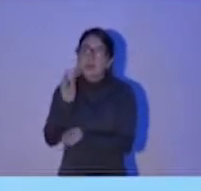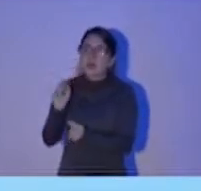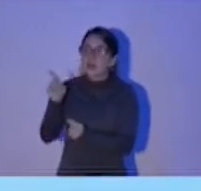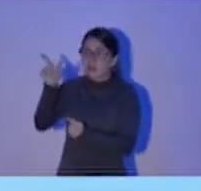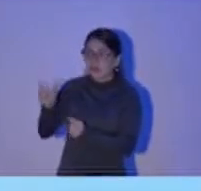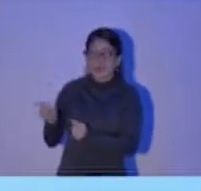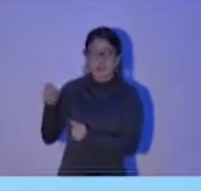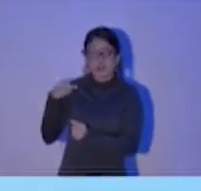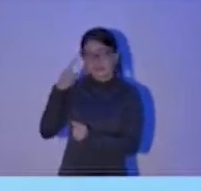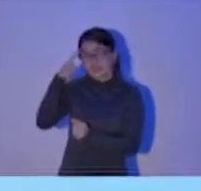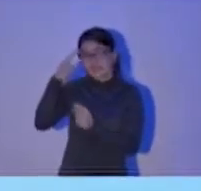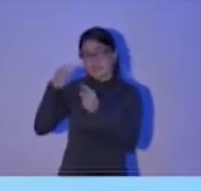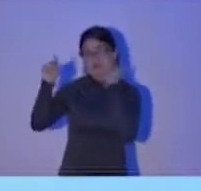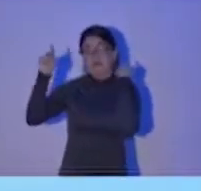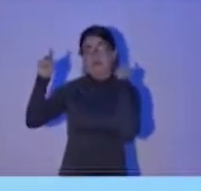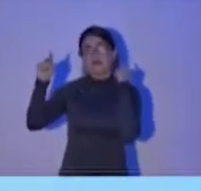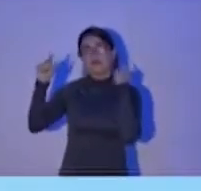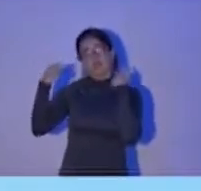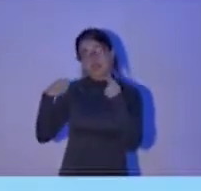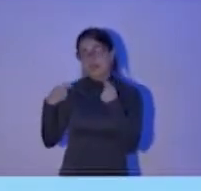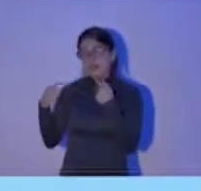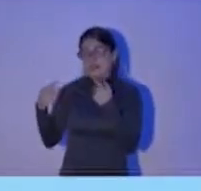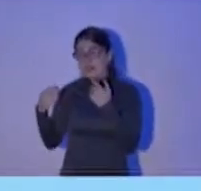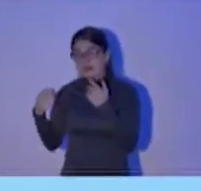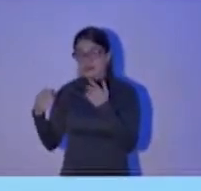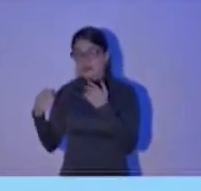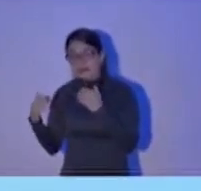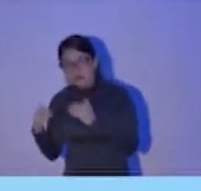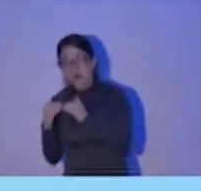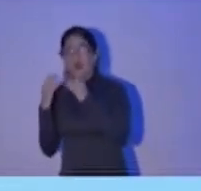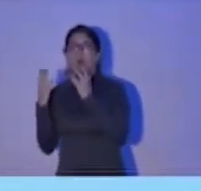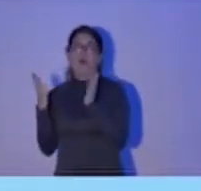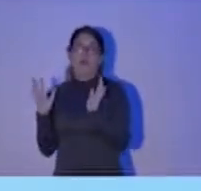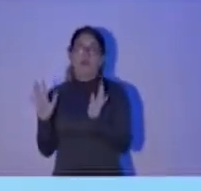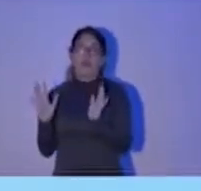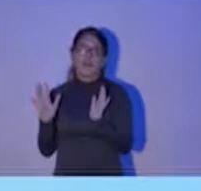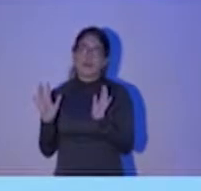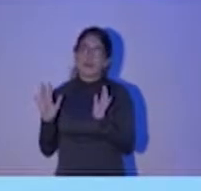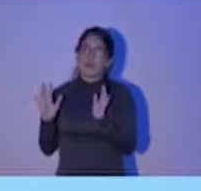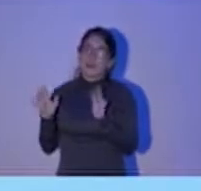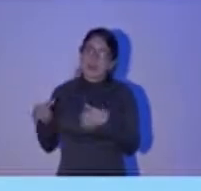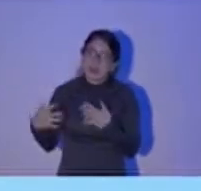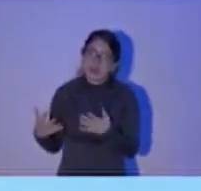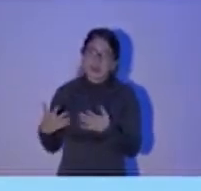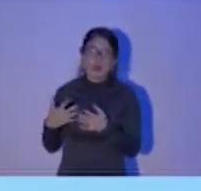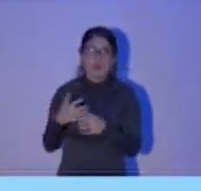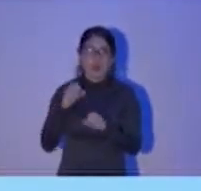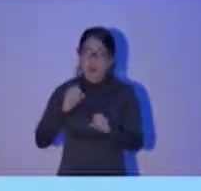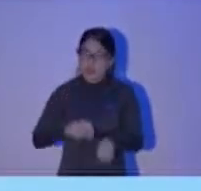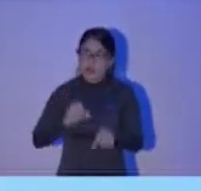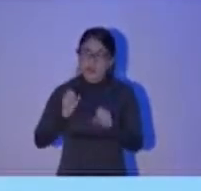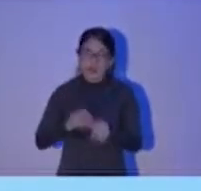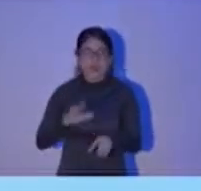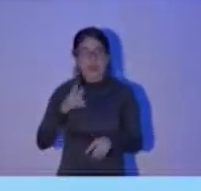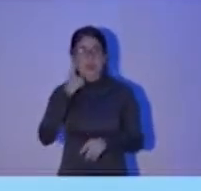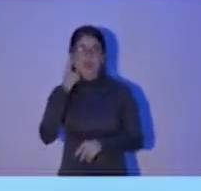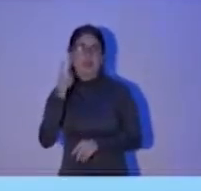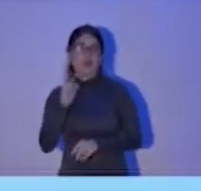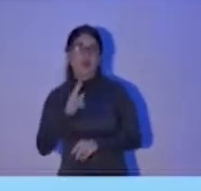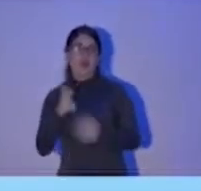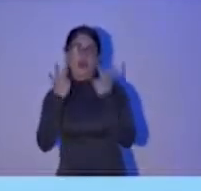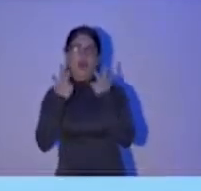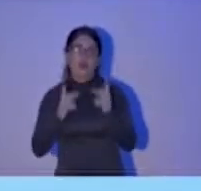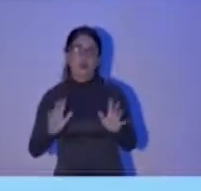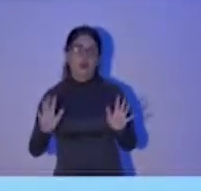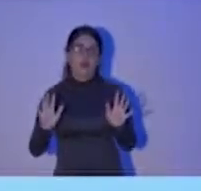muito diferente de você, né? Então, na política, isso é muito natural. Nem sempre na educação a gente vê isso como tão natural, né? A gente vai, às vezes,